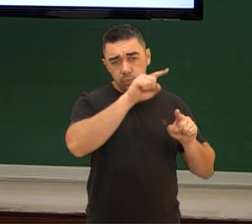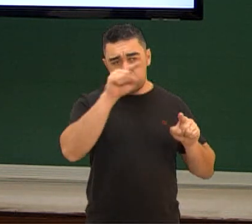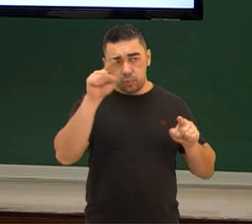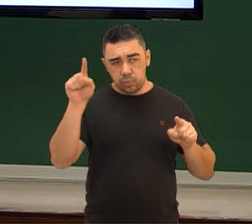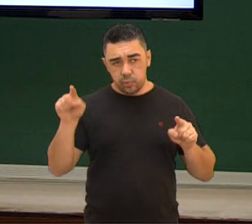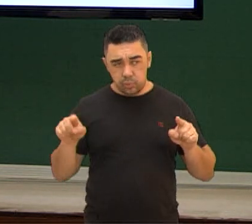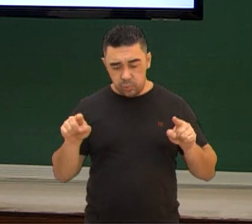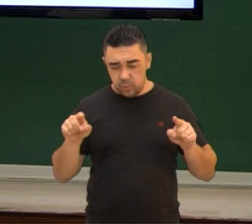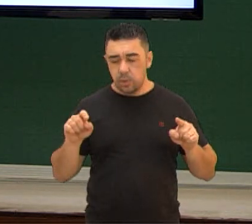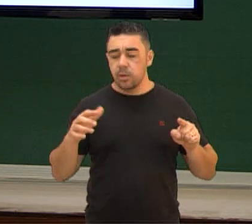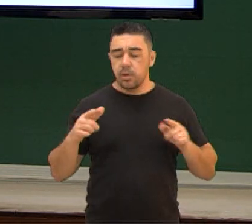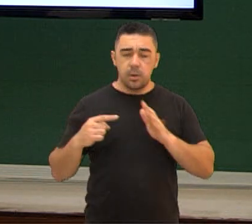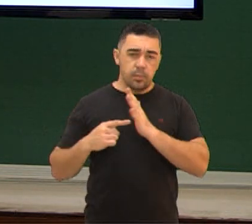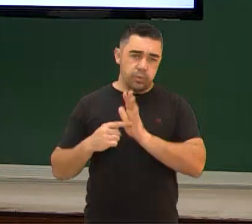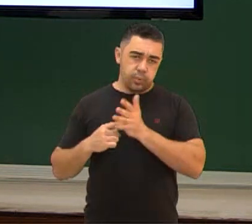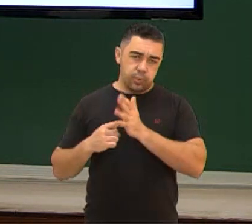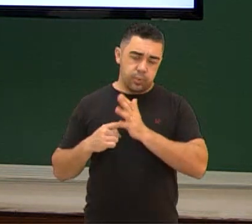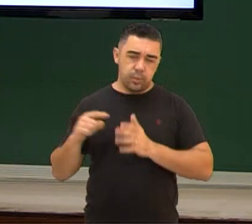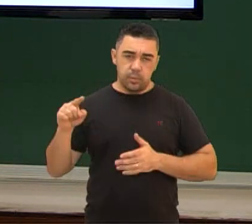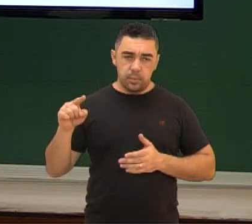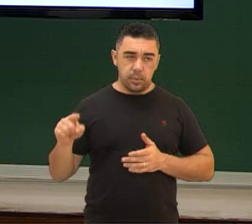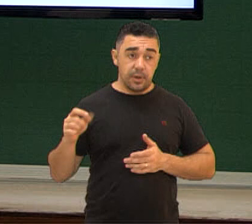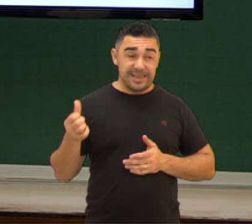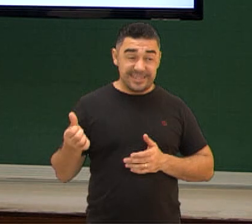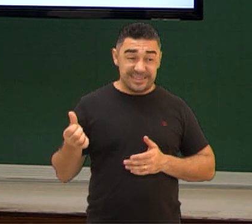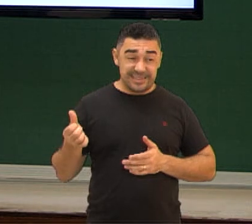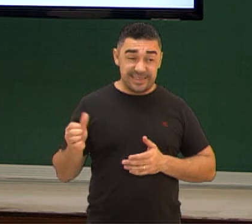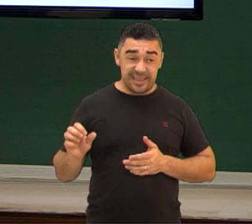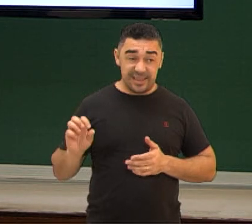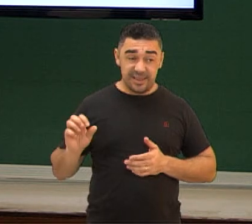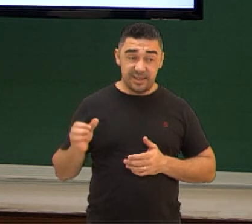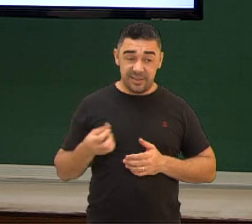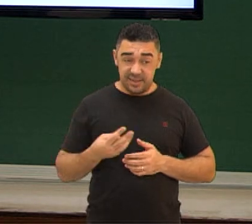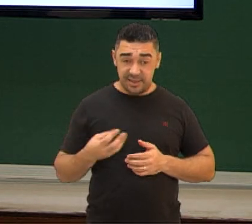máquina. E a máquina tem 36 watts de potência máxima.